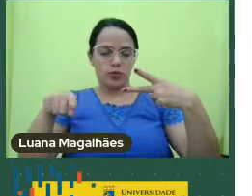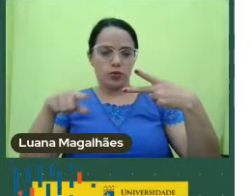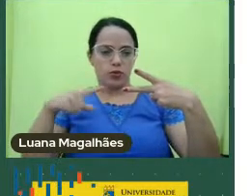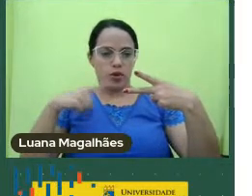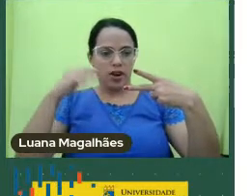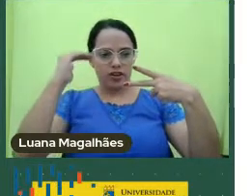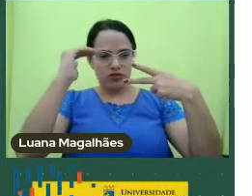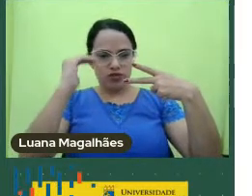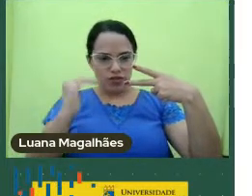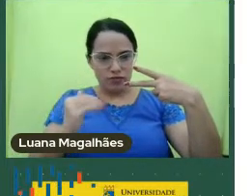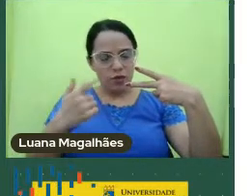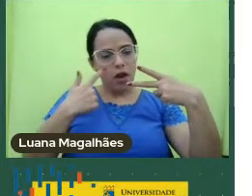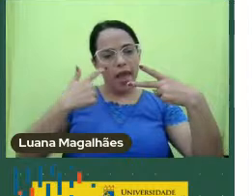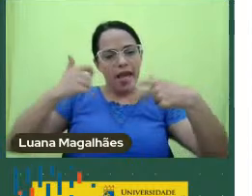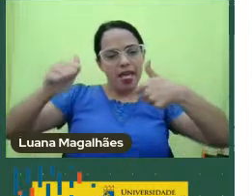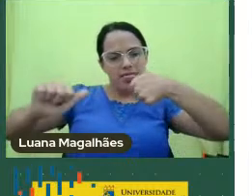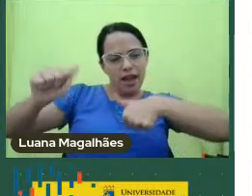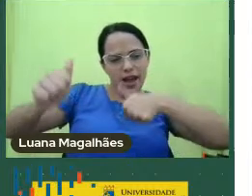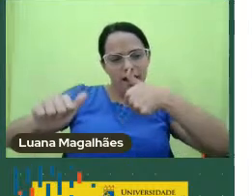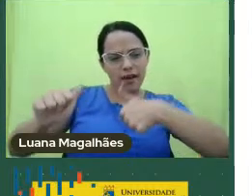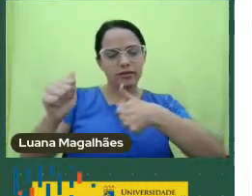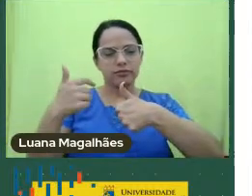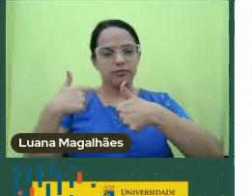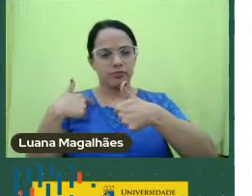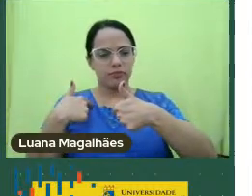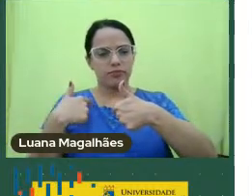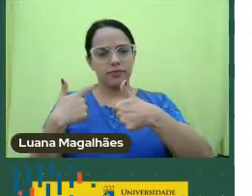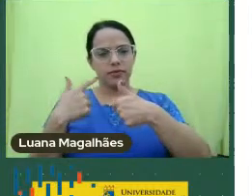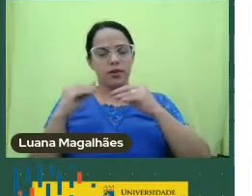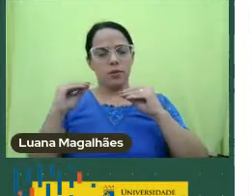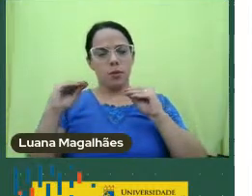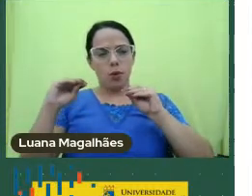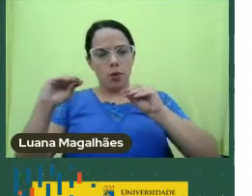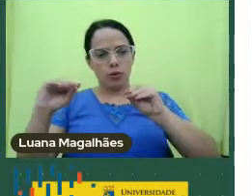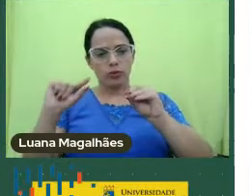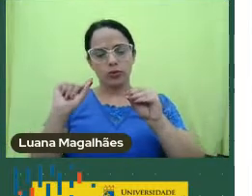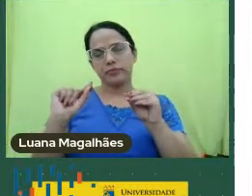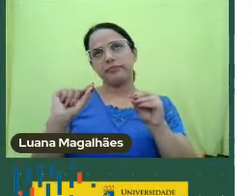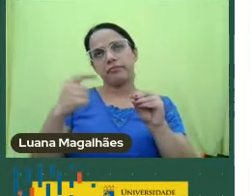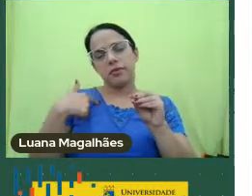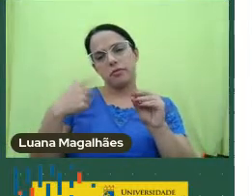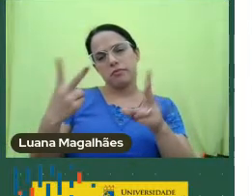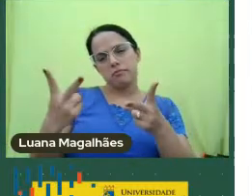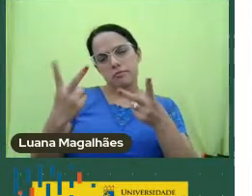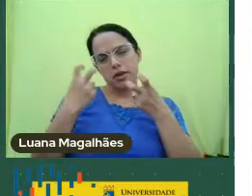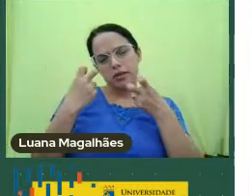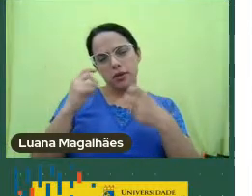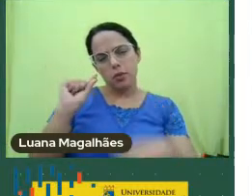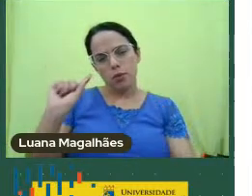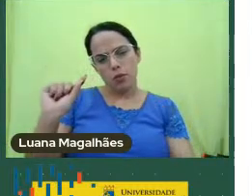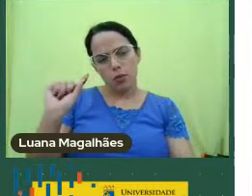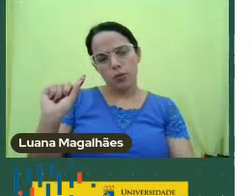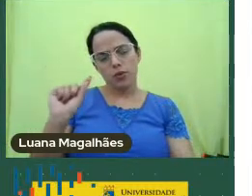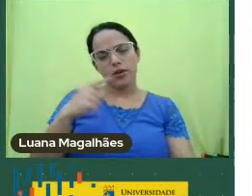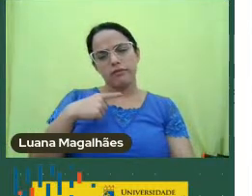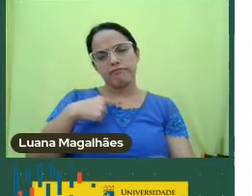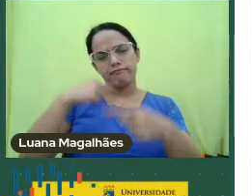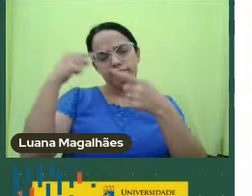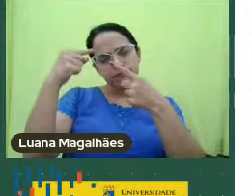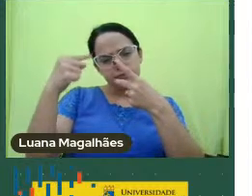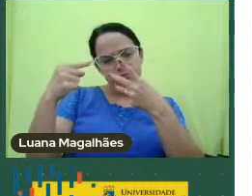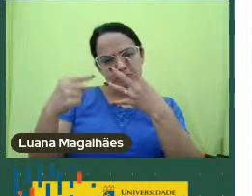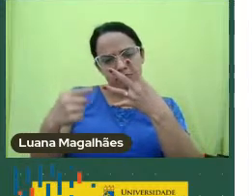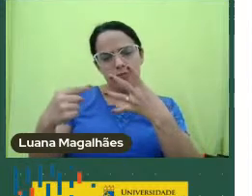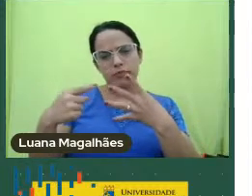é da análise, o nível iconográfico. Né? Então, quando eu começo a perceber, né, algumas nuances... Né, a